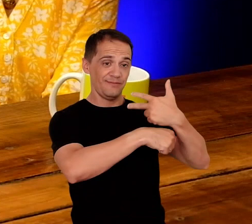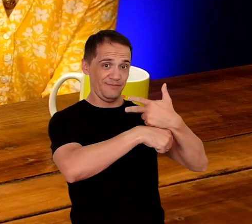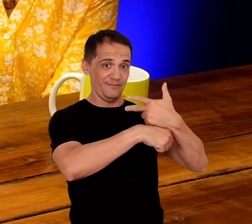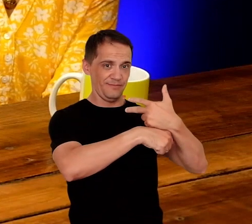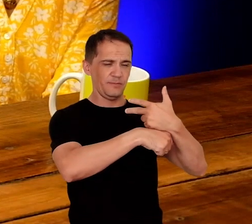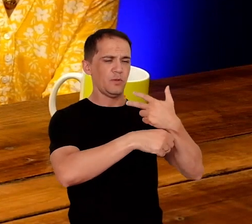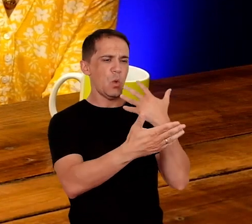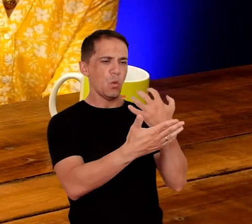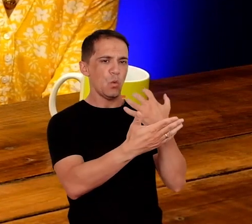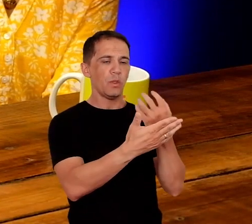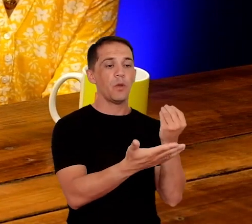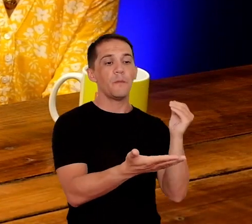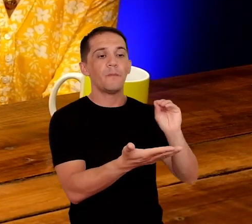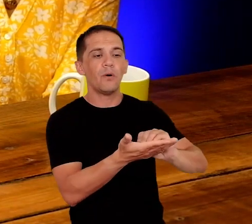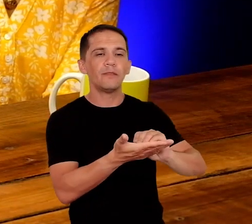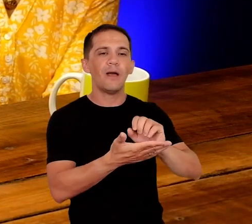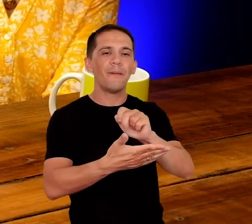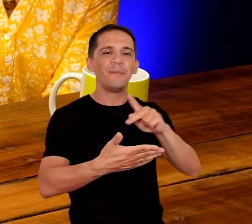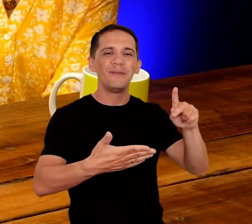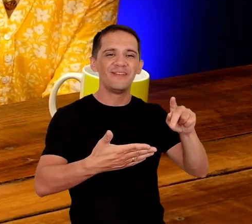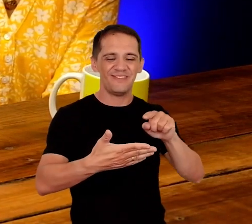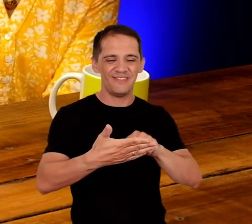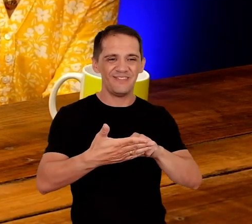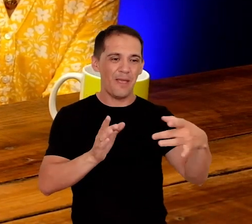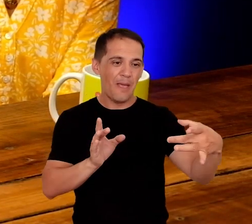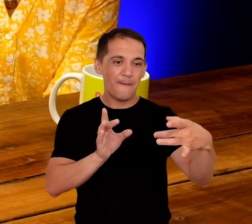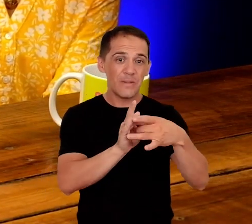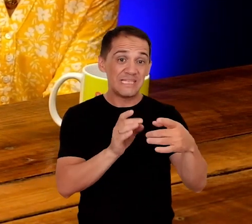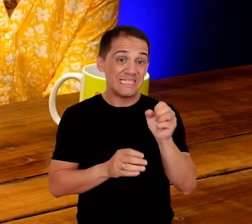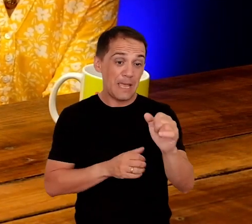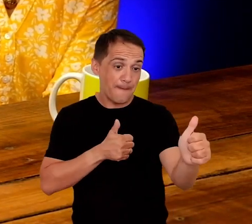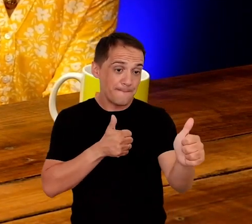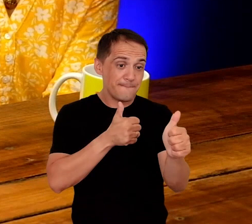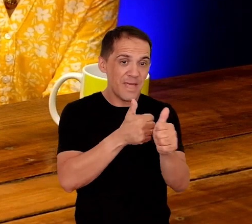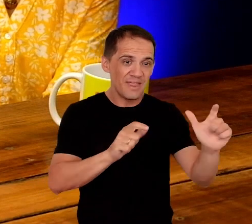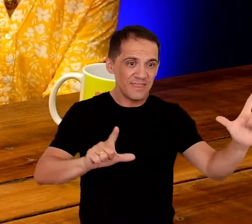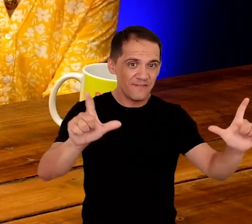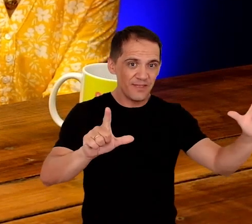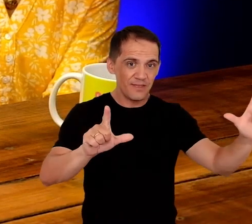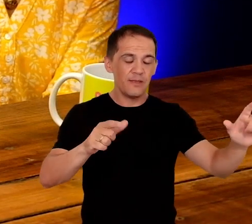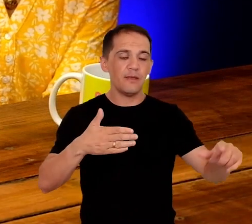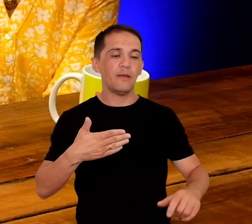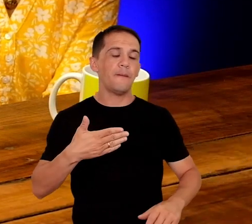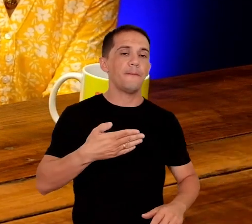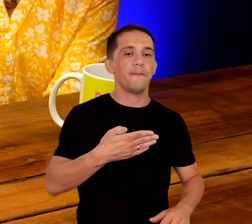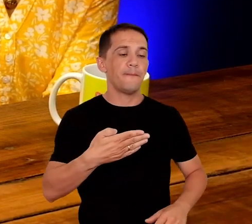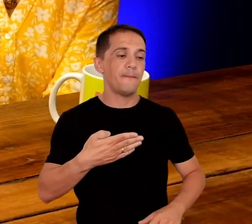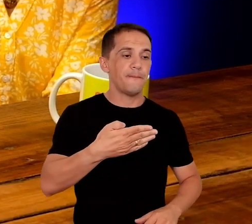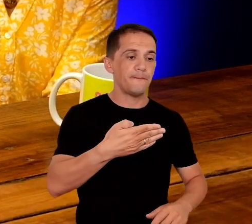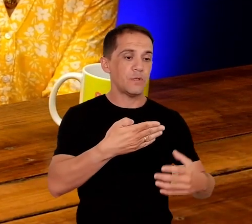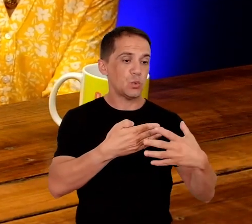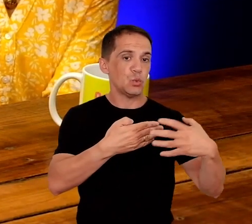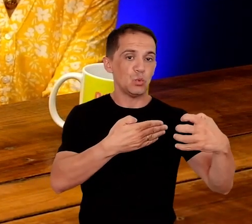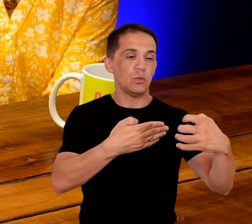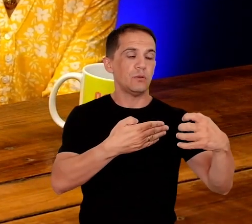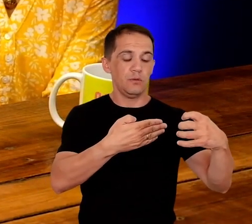surda chega próximo da TV, o aplicativo conecta num sensor e o mesmo vídeo que está aparecendo na televisão já